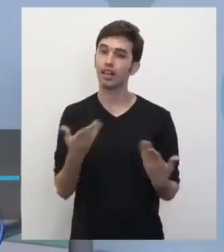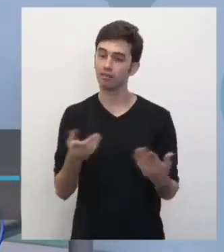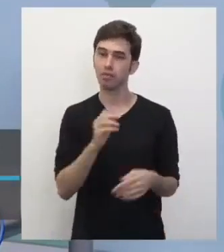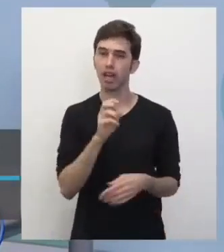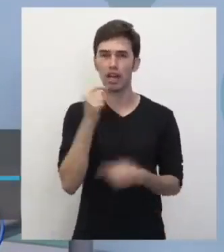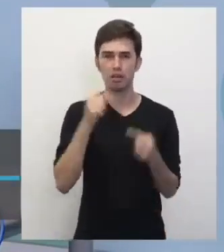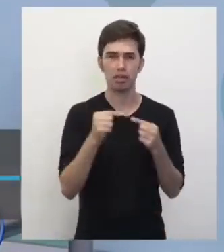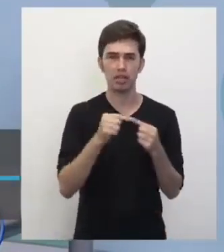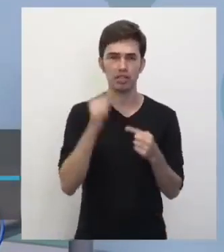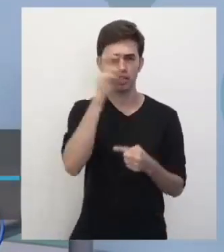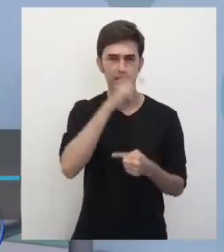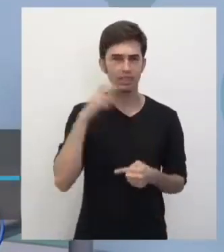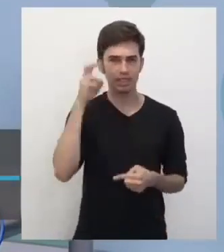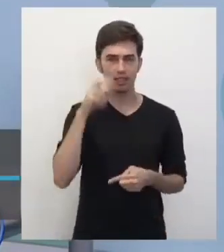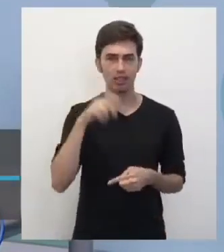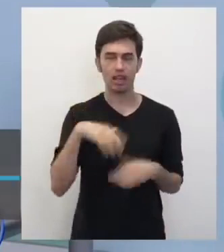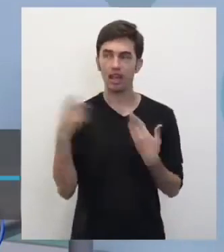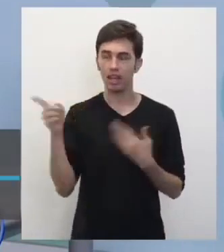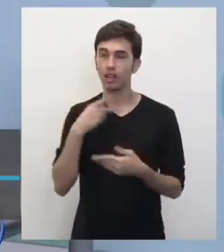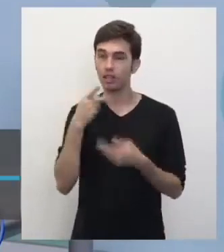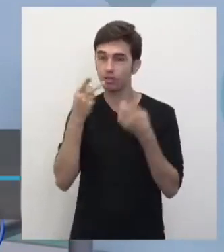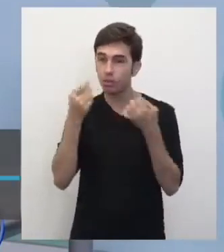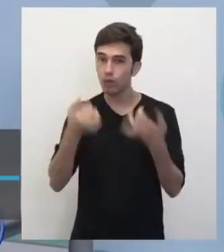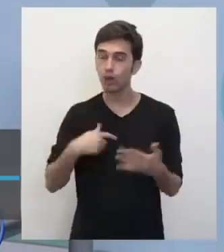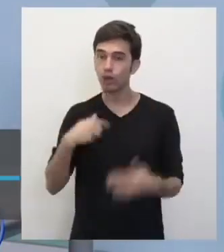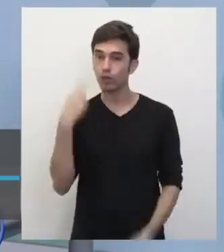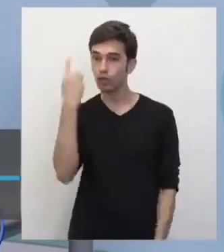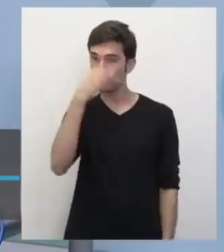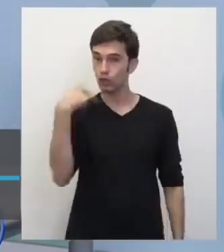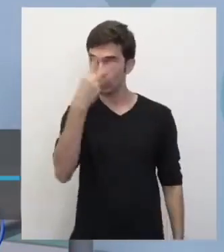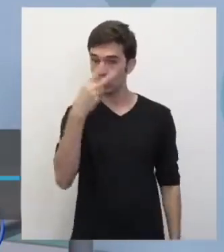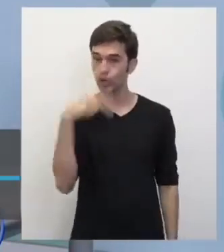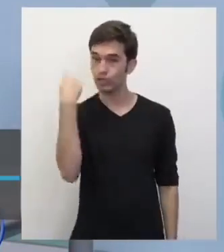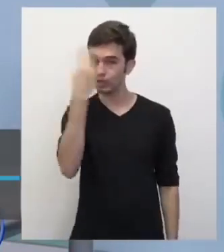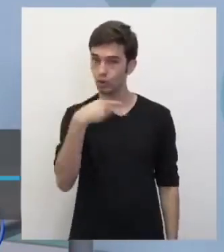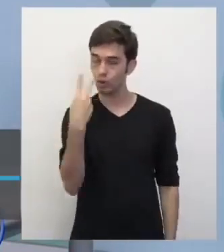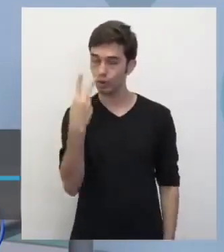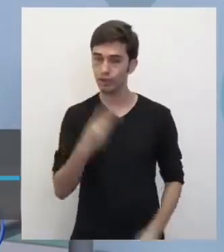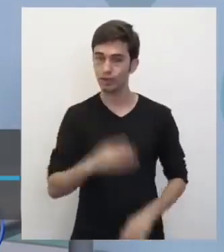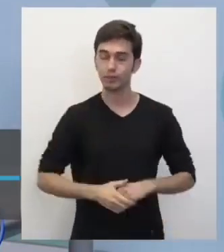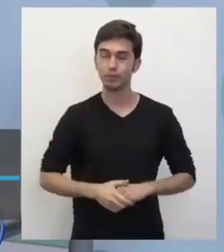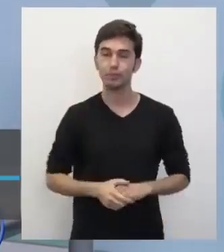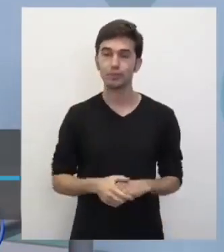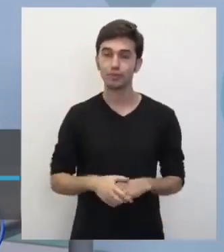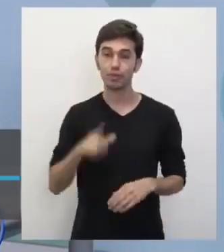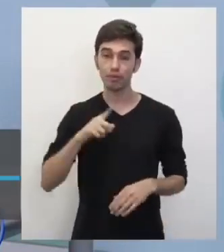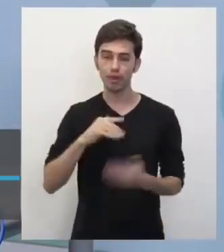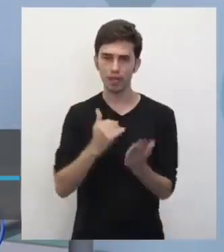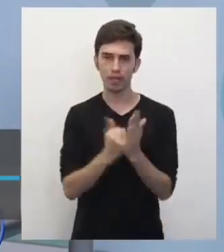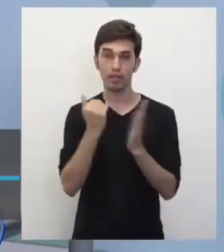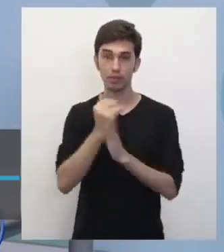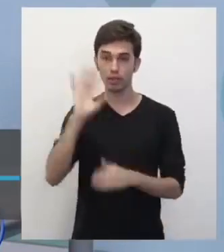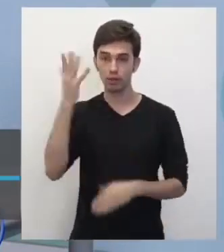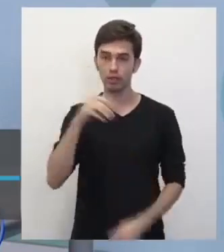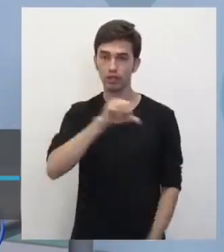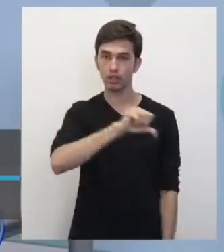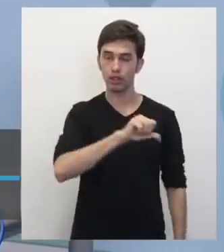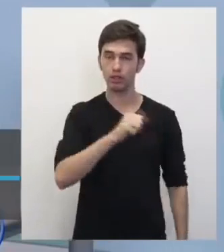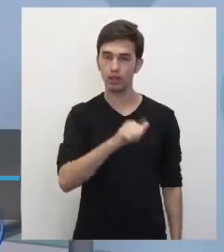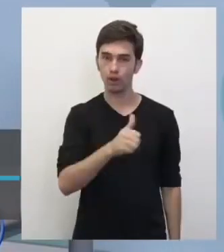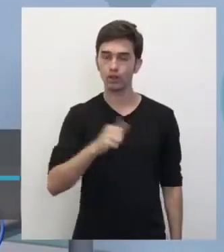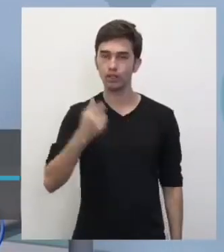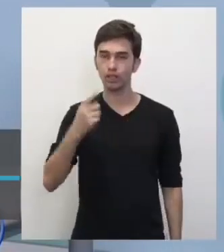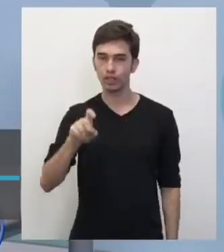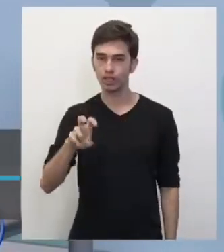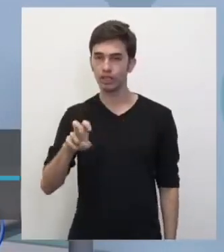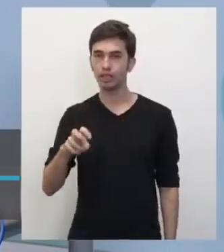Ah, Samuel botou aí de 2 em 2, né? Tá? Vamos lá, a gente tem mais situações aqui, ó. 9, 11, 15,